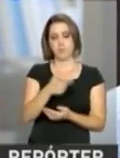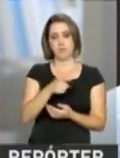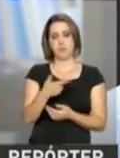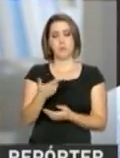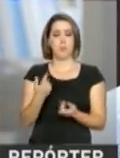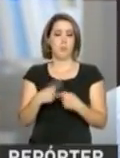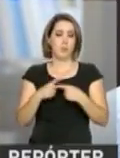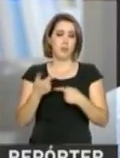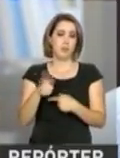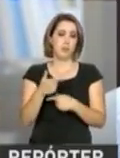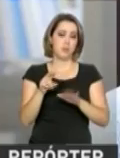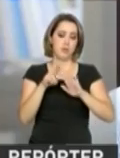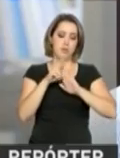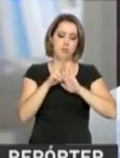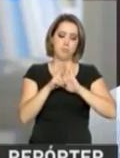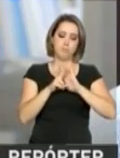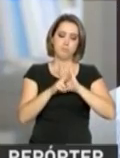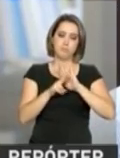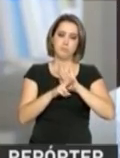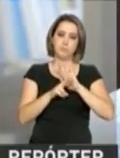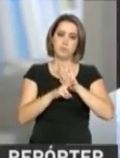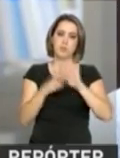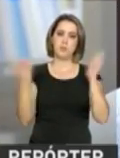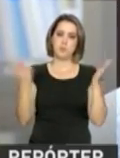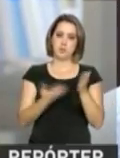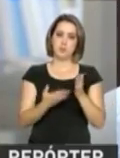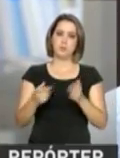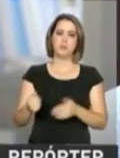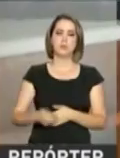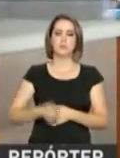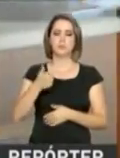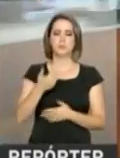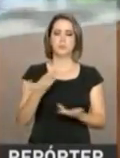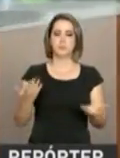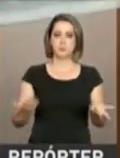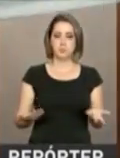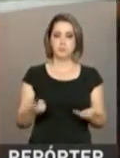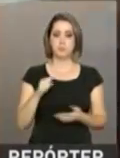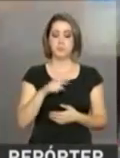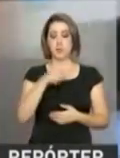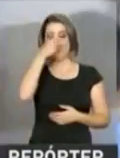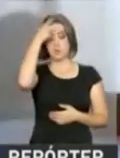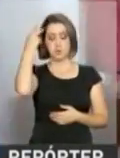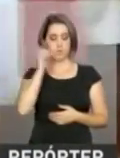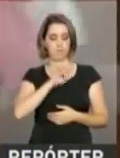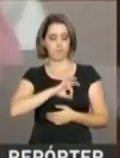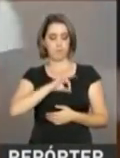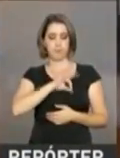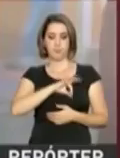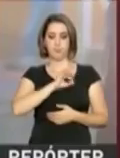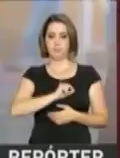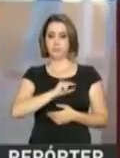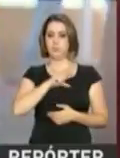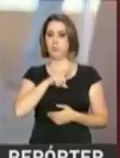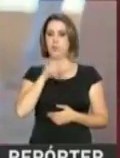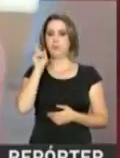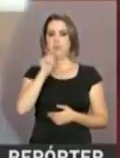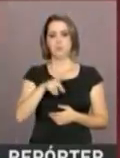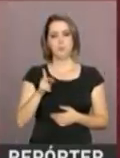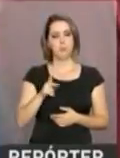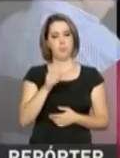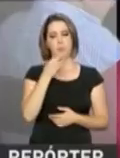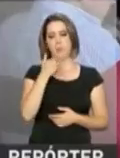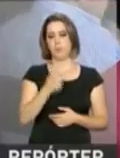de regras estabelecidas como essa agora que acabou de sair para quem recebe a gorjeta é um adicional sempre